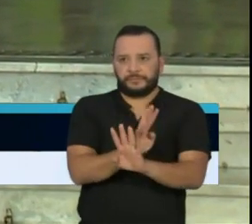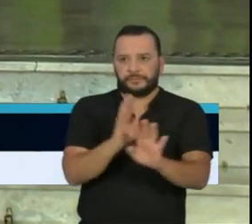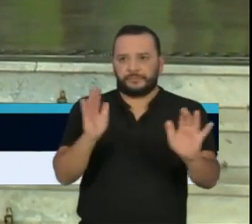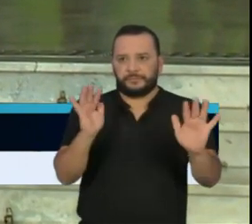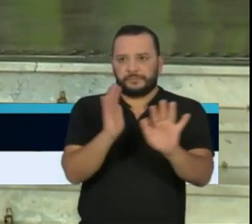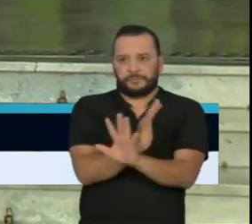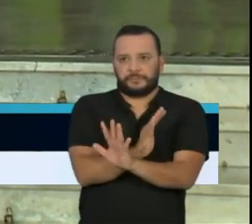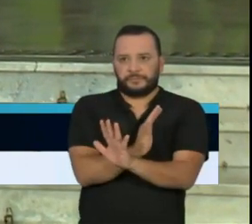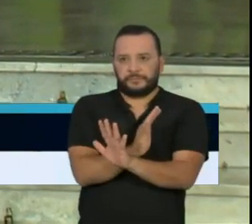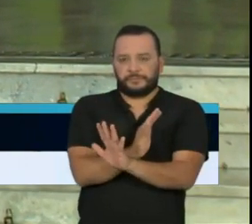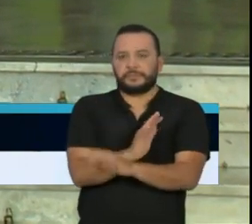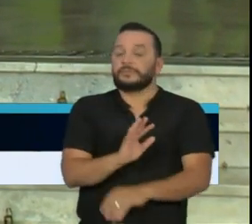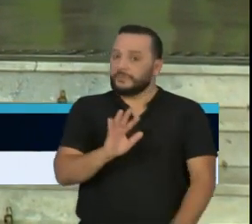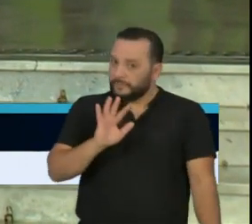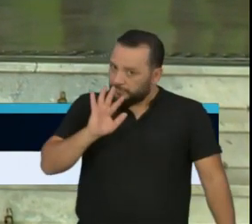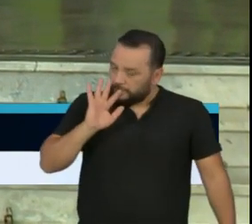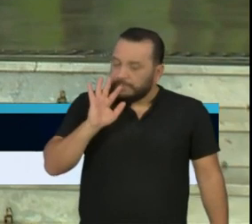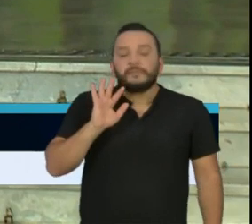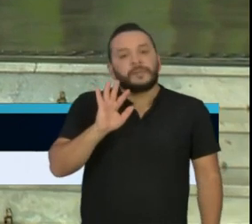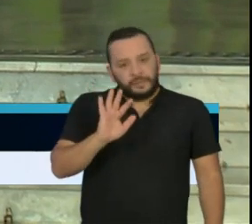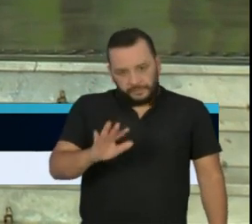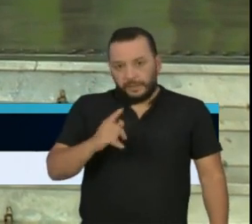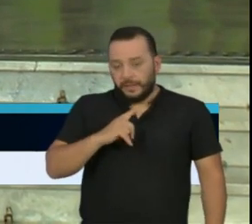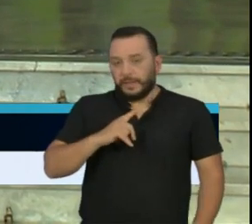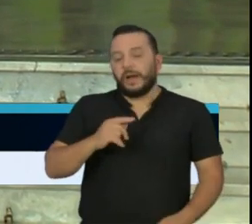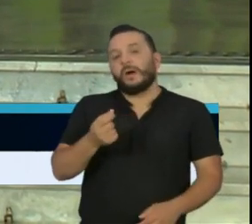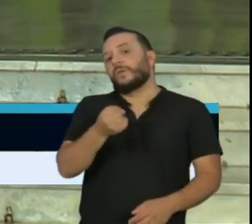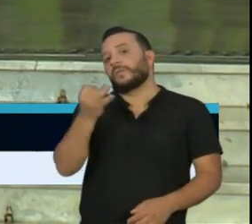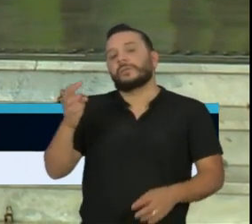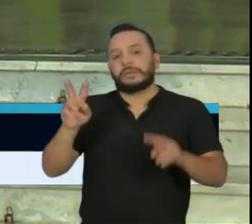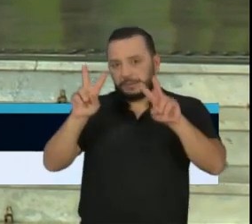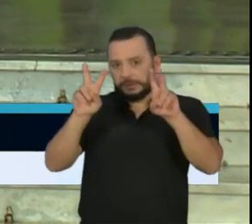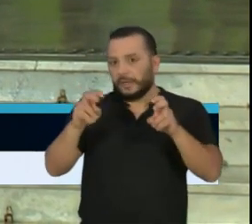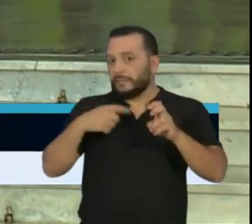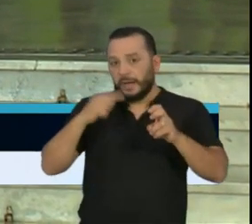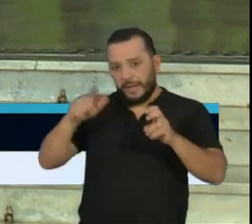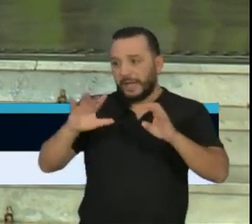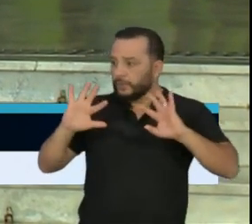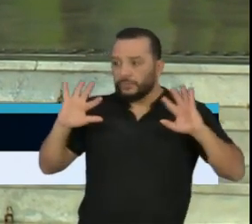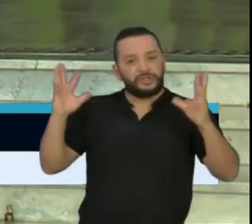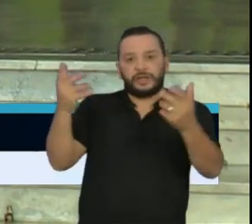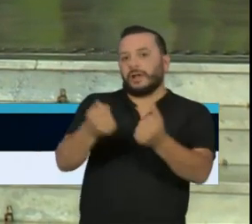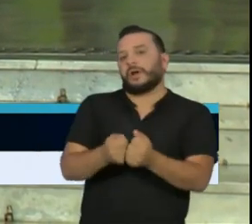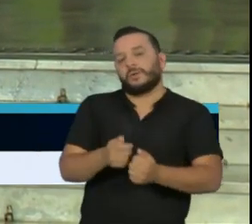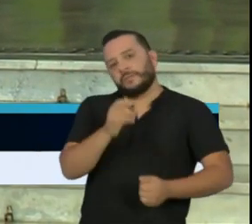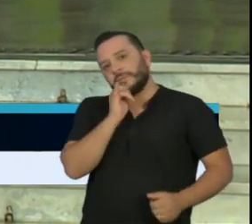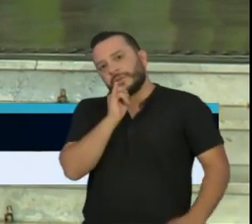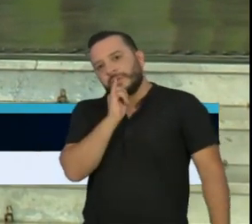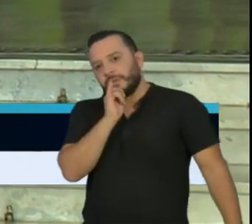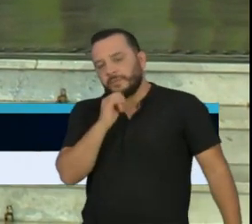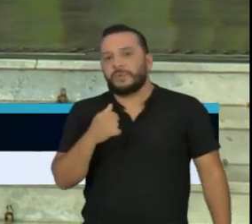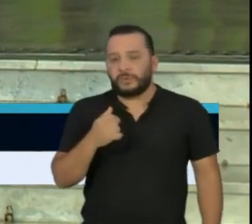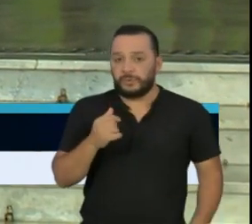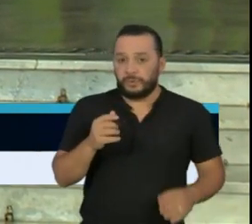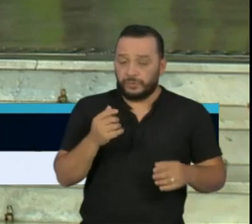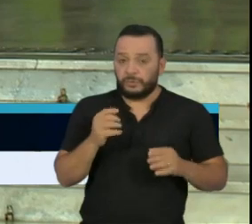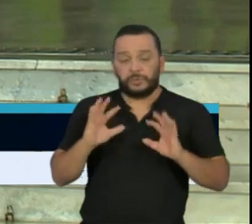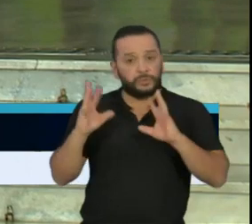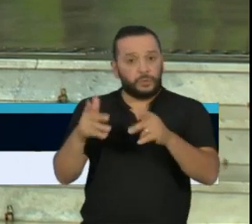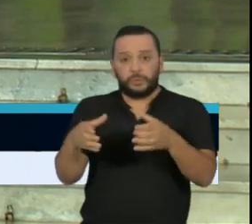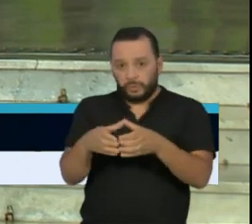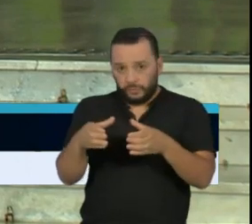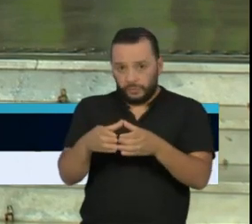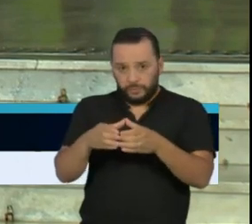a sua base, questões que são horizontais. E ao longo desses 2 últimos dias, onde toda a equipe do governo João Dória